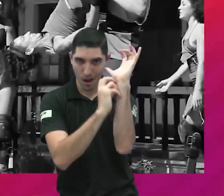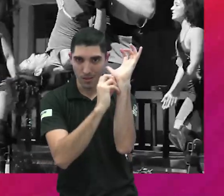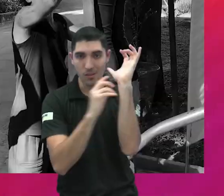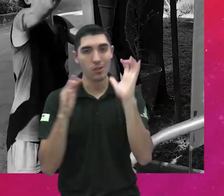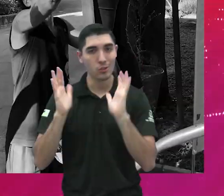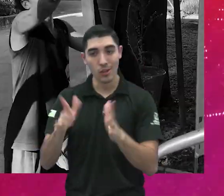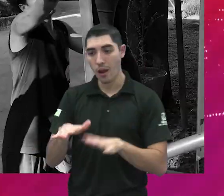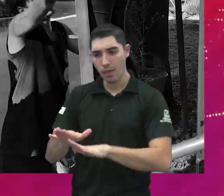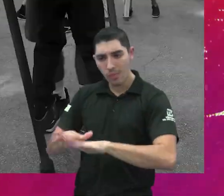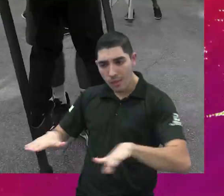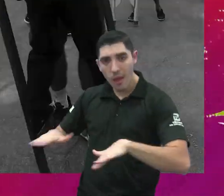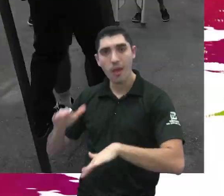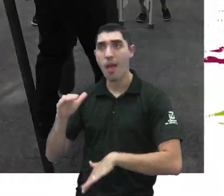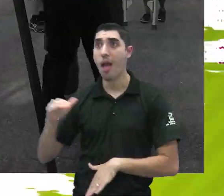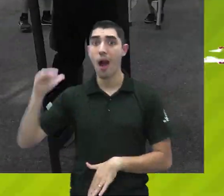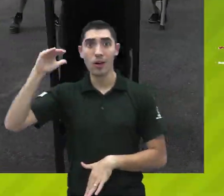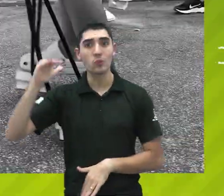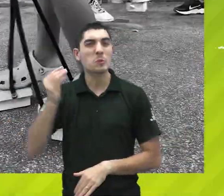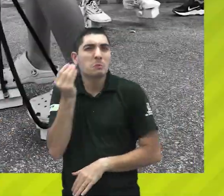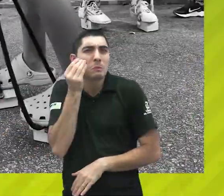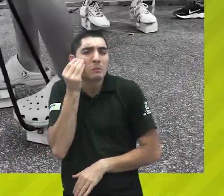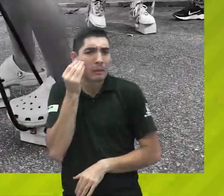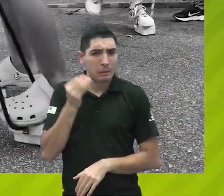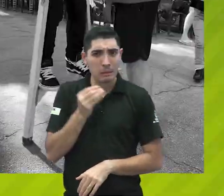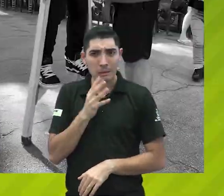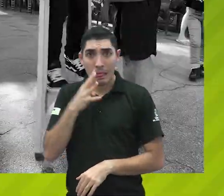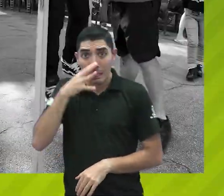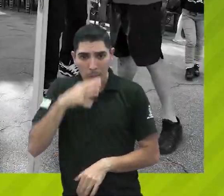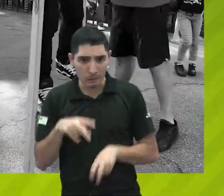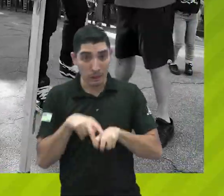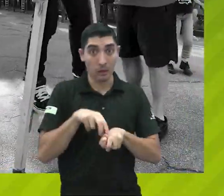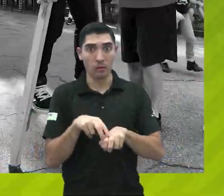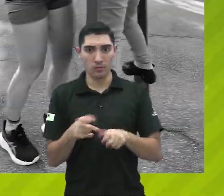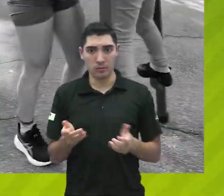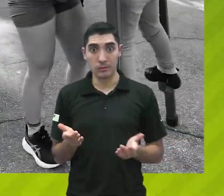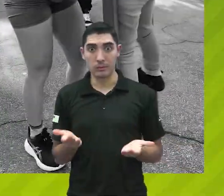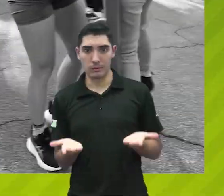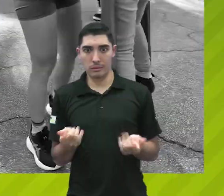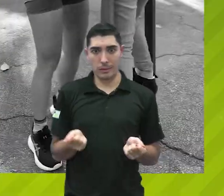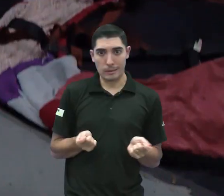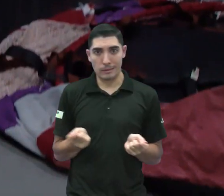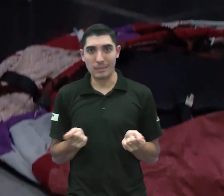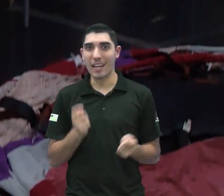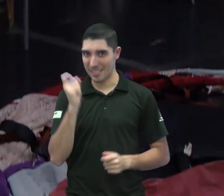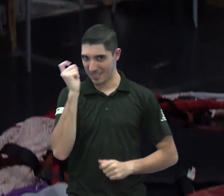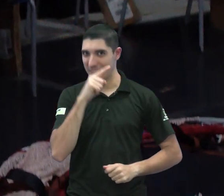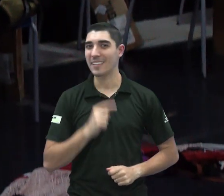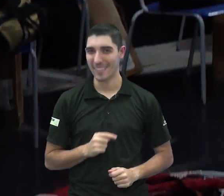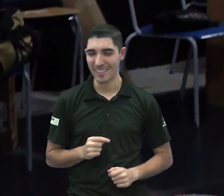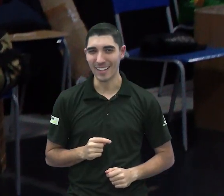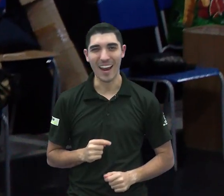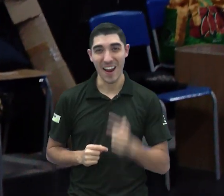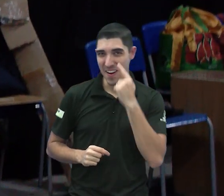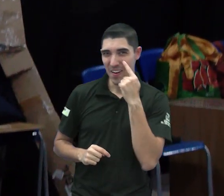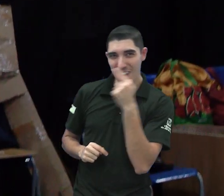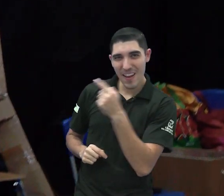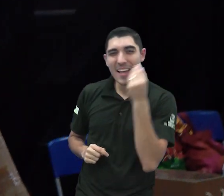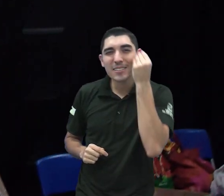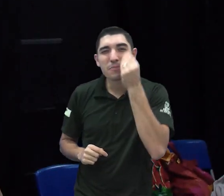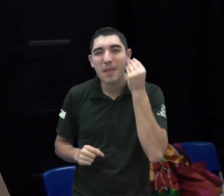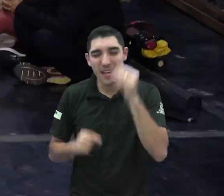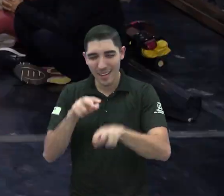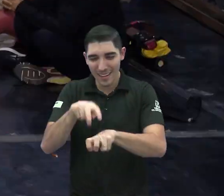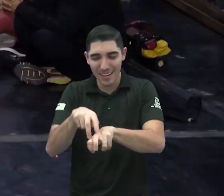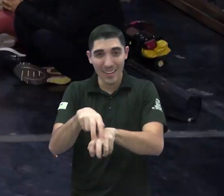Aranha, crianças e adultos se arriscaram. E haja equilíbrio, hein? Essa vivência com a perna de pau